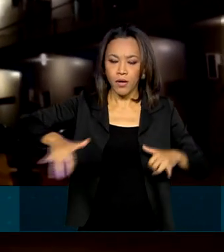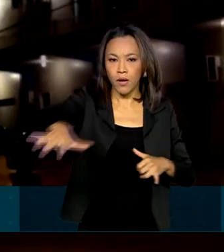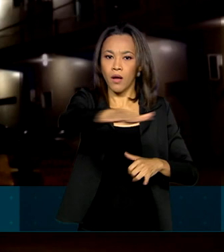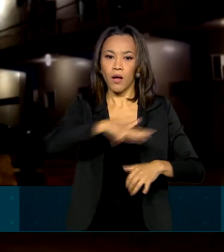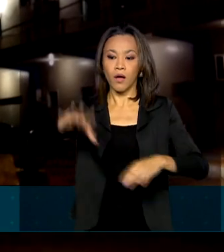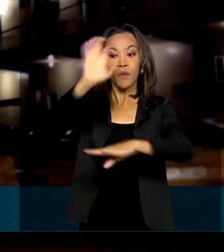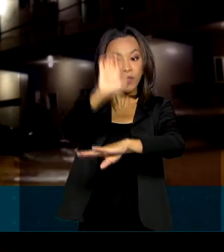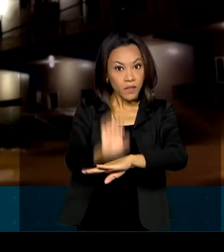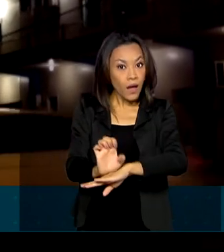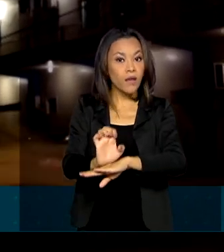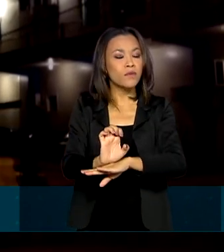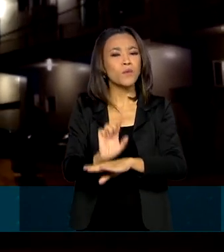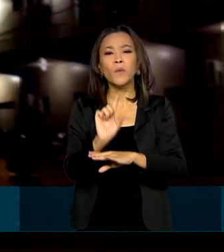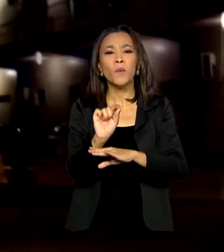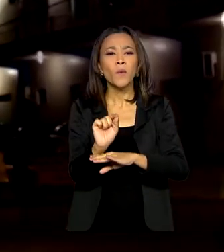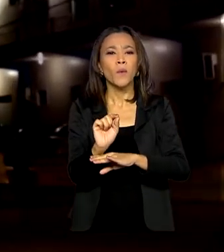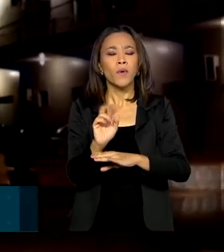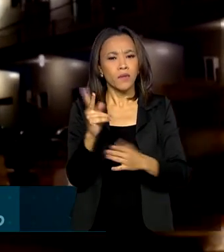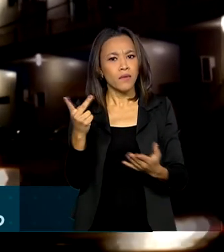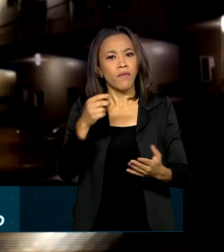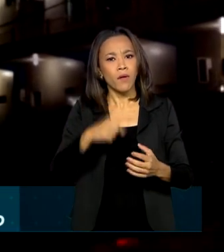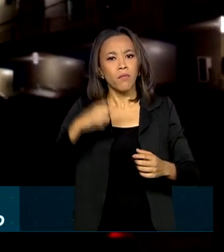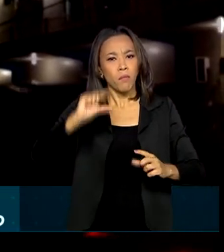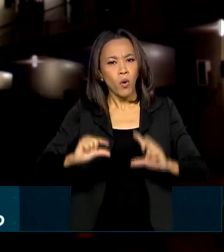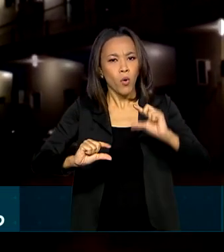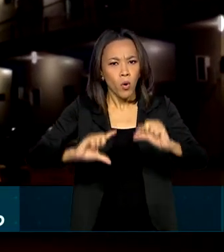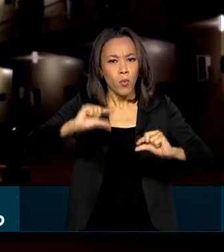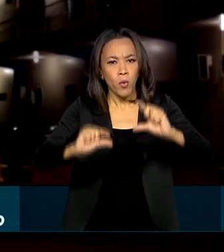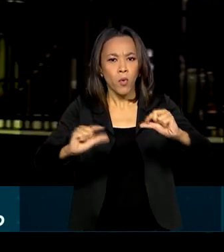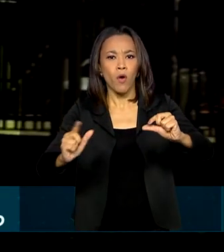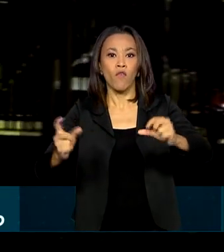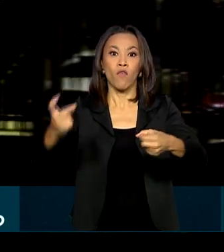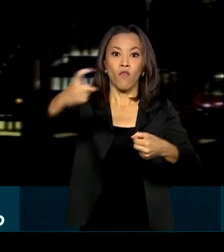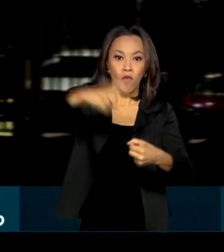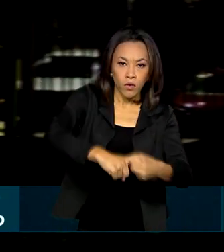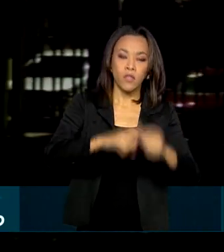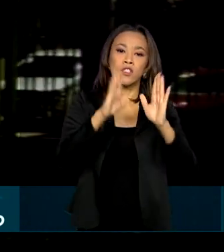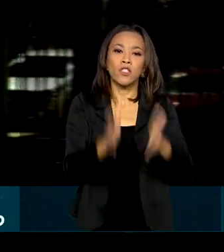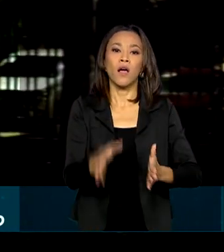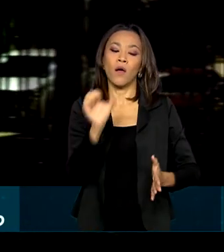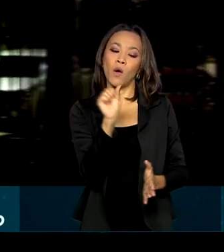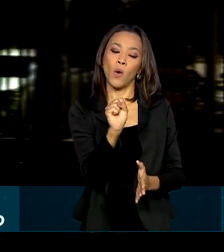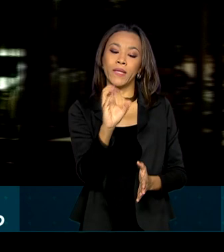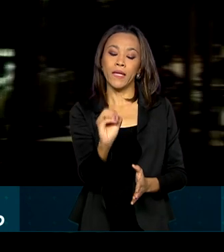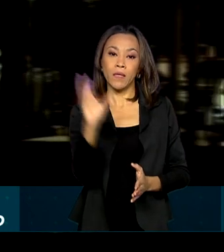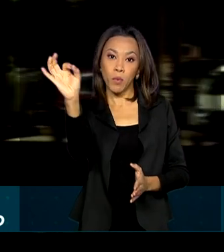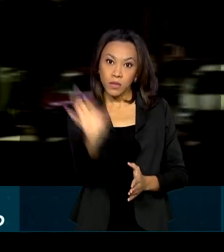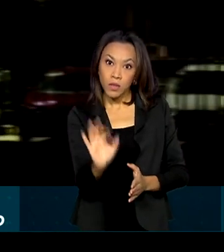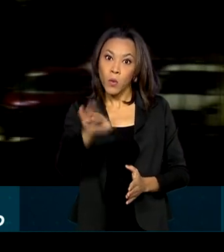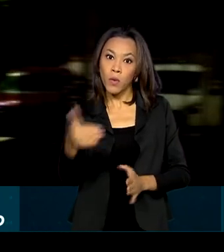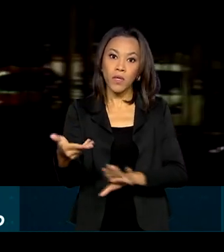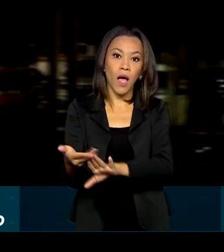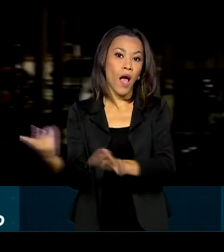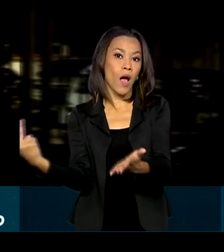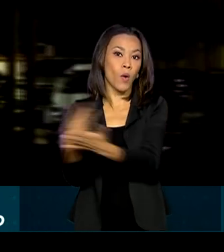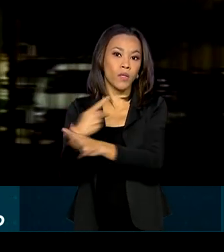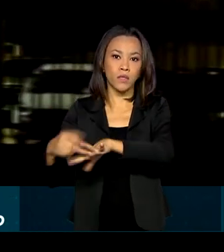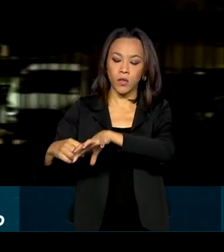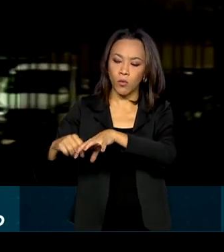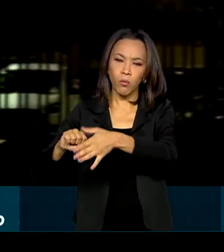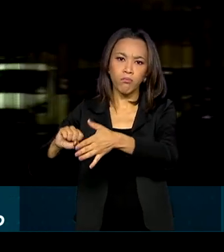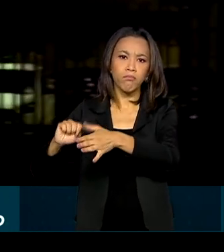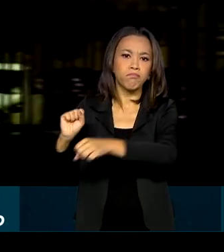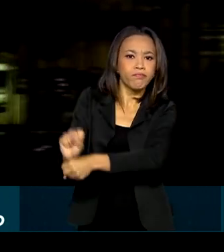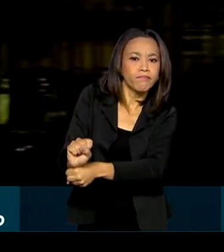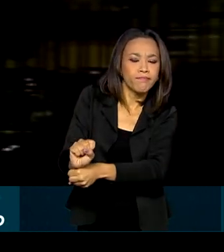Amapá estava ocorrendo de forma gradual e já estava em 80% quando houve a interrupção. De acordo